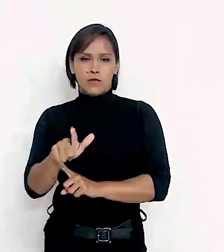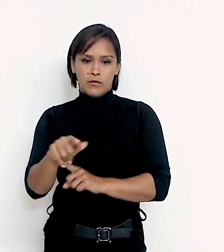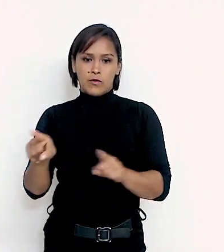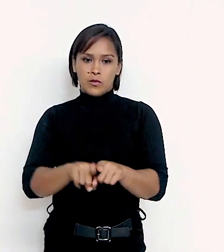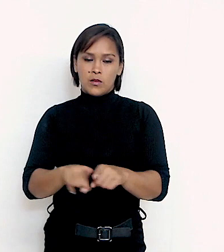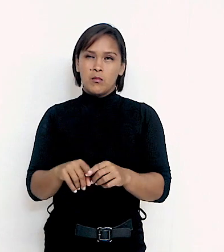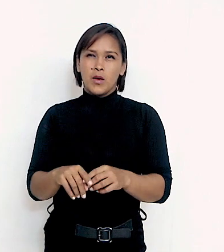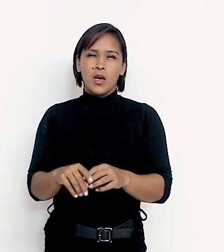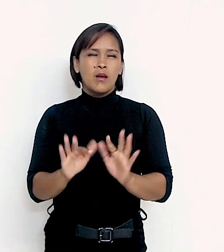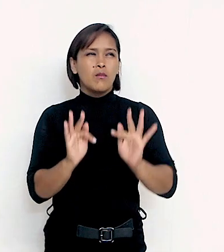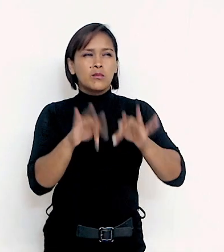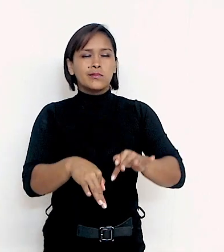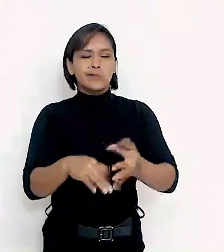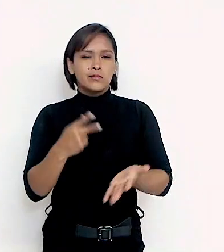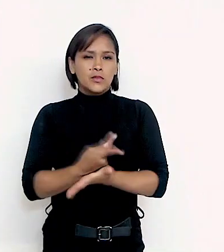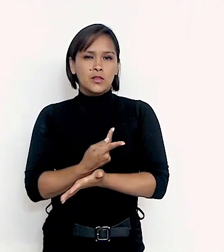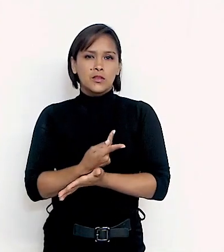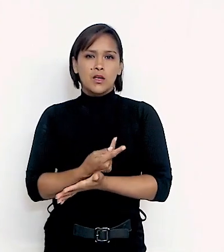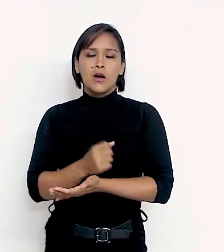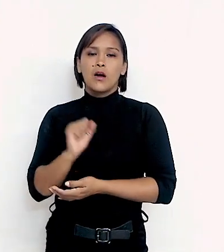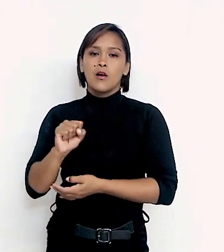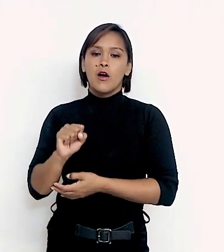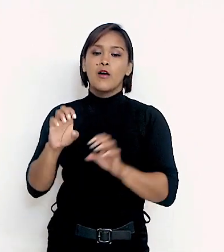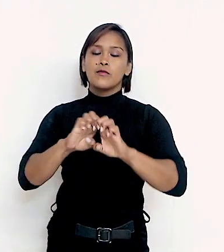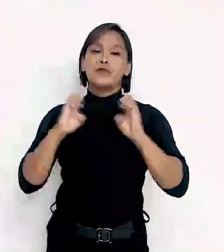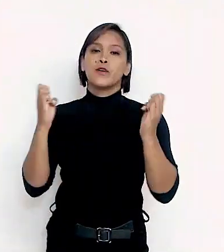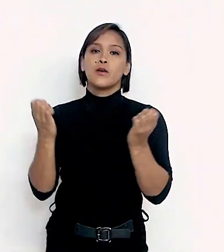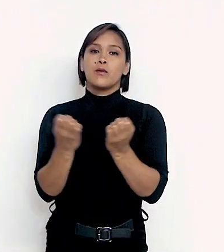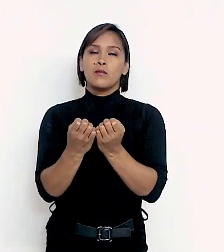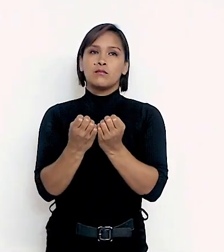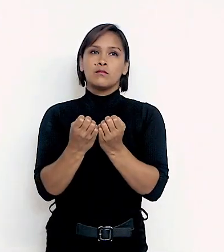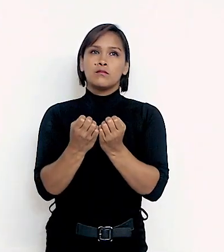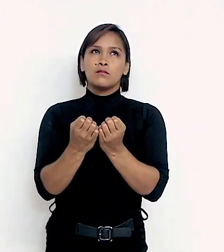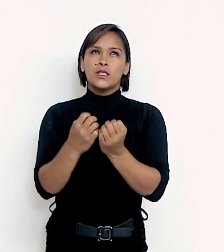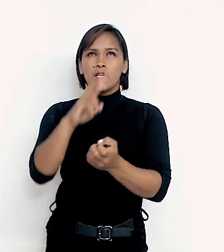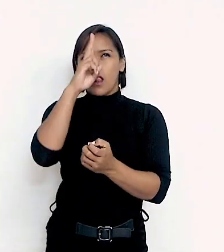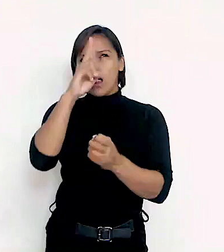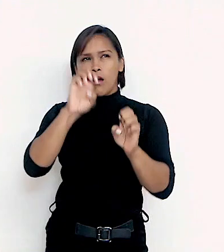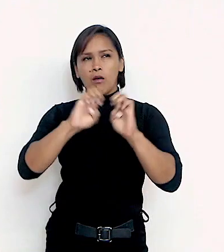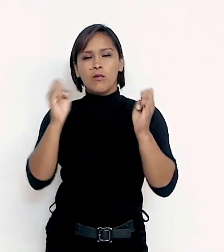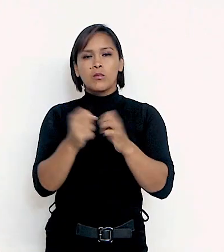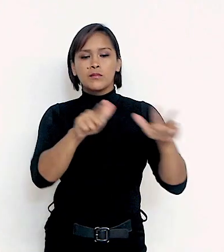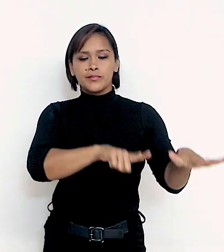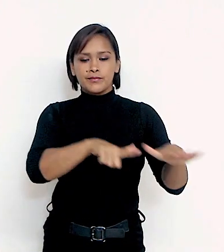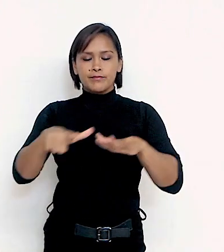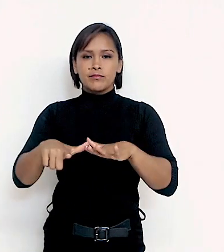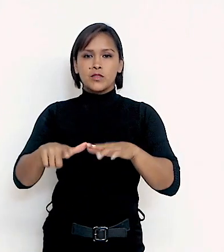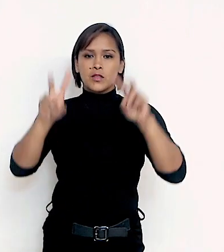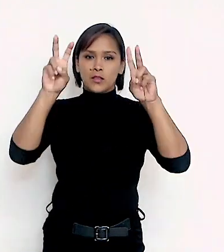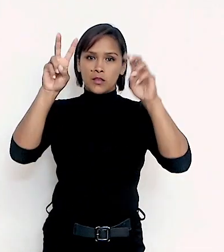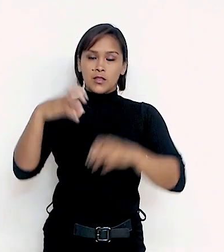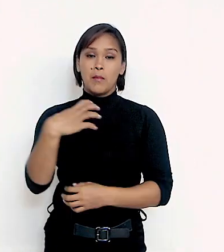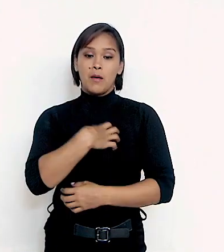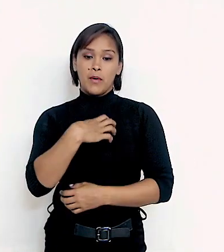que o último que aconteceu hoje está mente um evento em formar uma semana temática realizada em Salvador